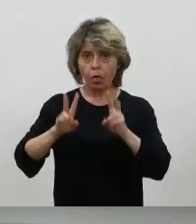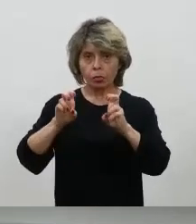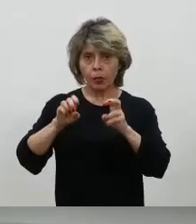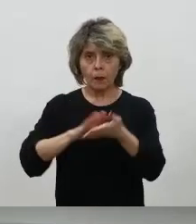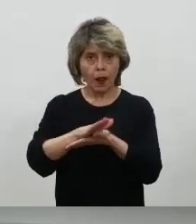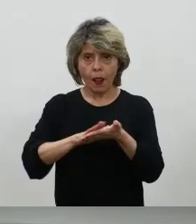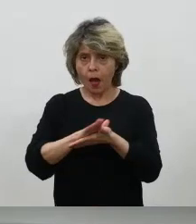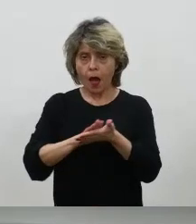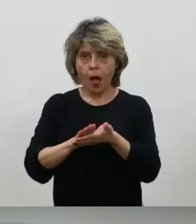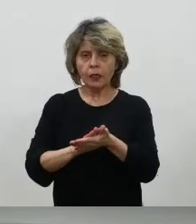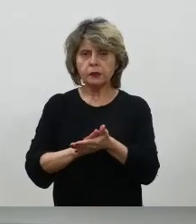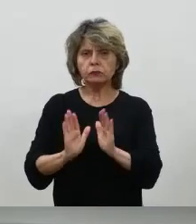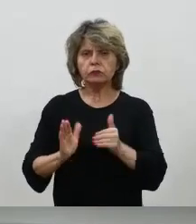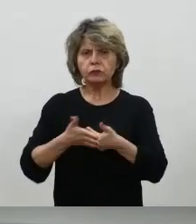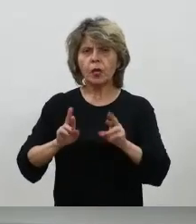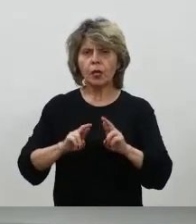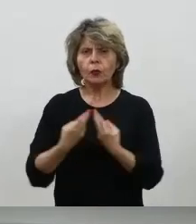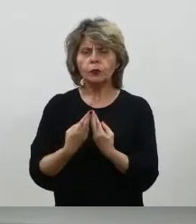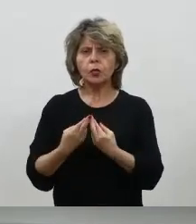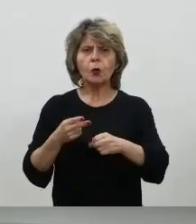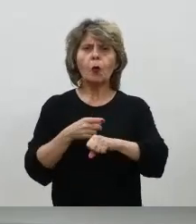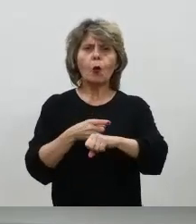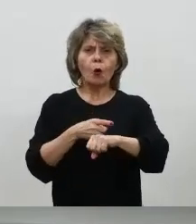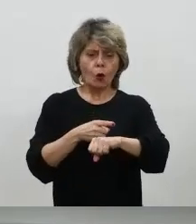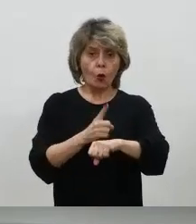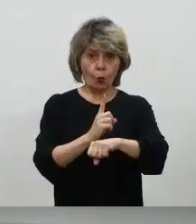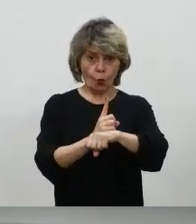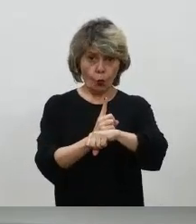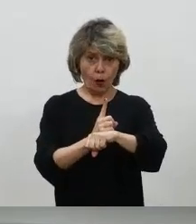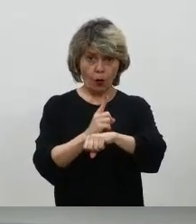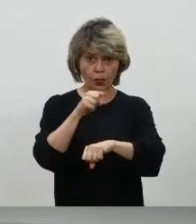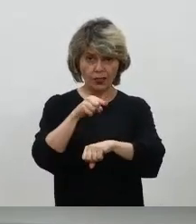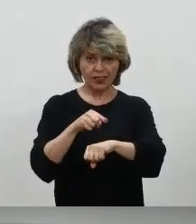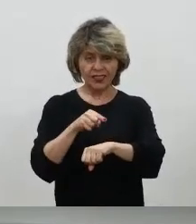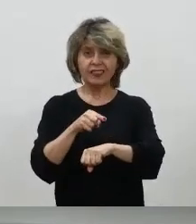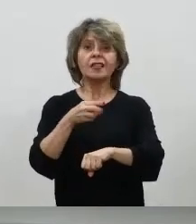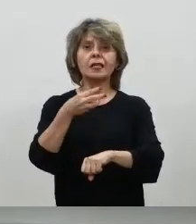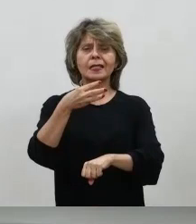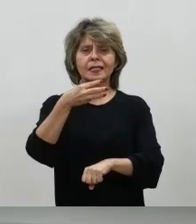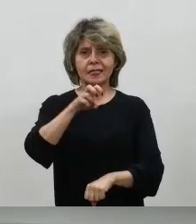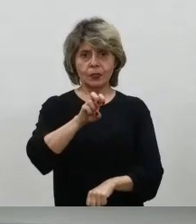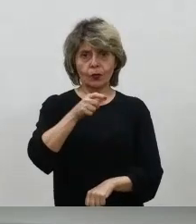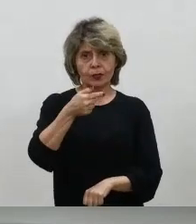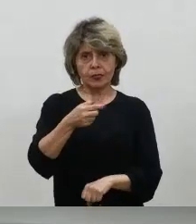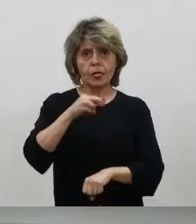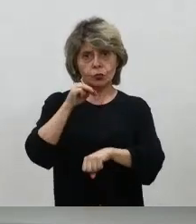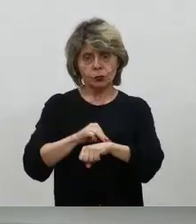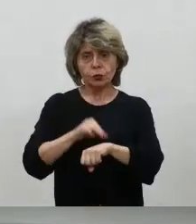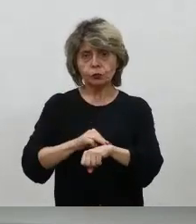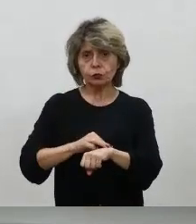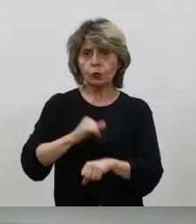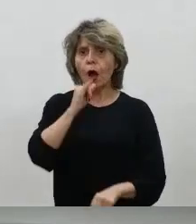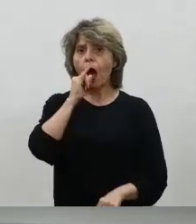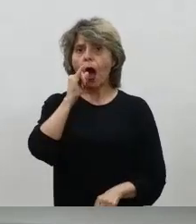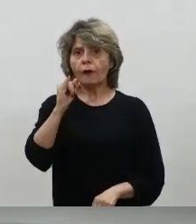às 13:57 minutos convocando outra em caráter telepresencial extraordinário para a próxima